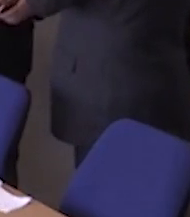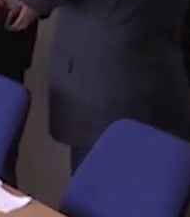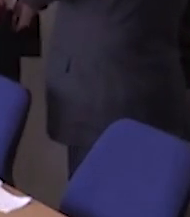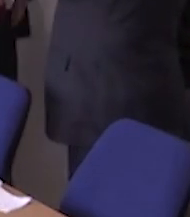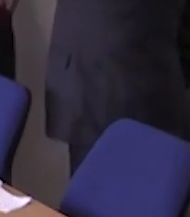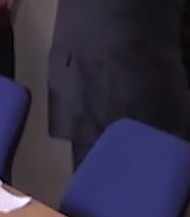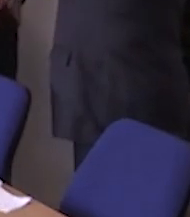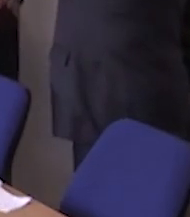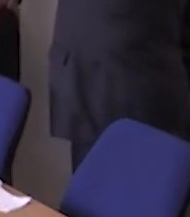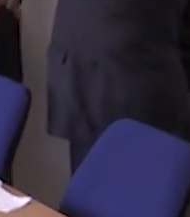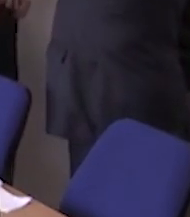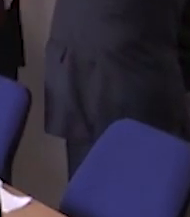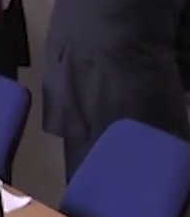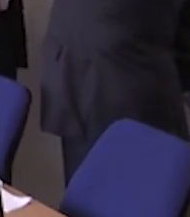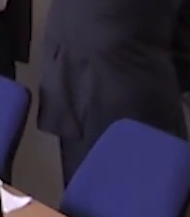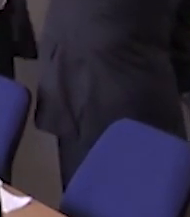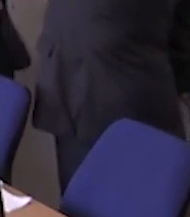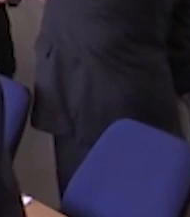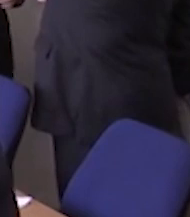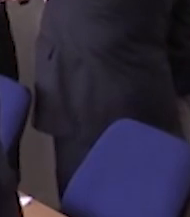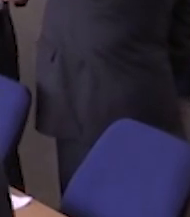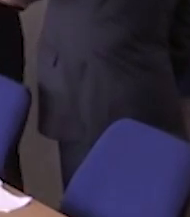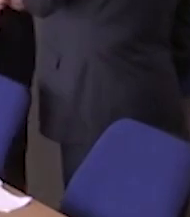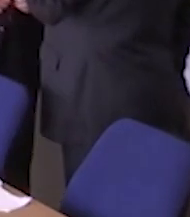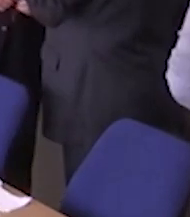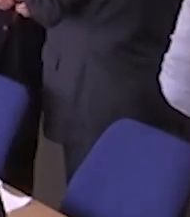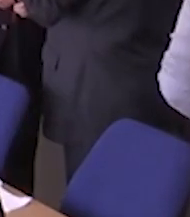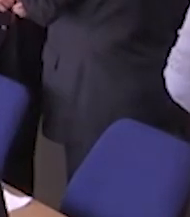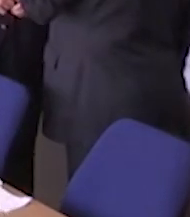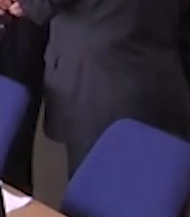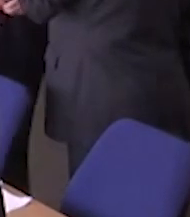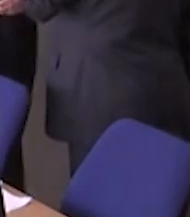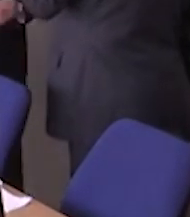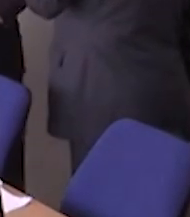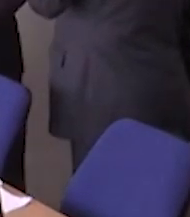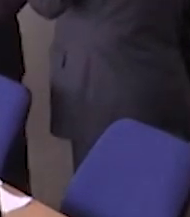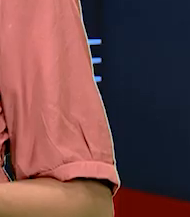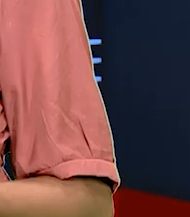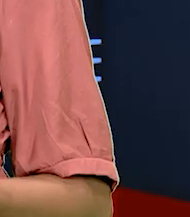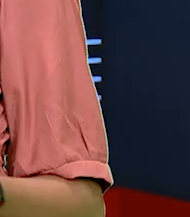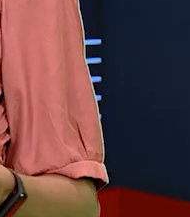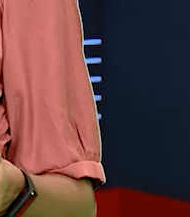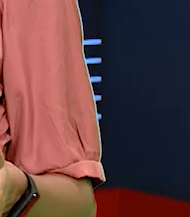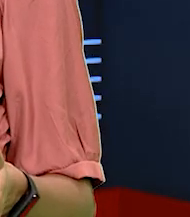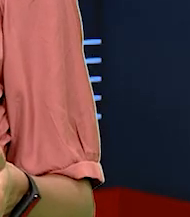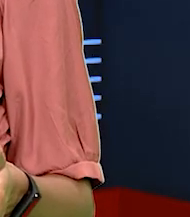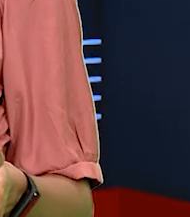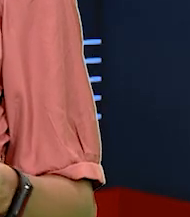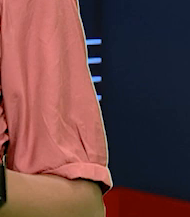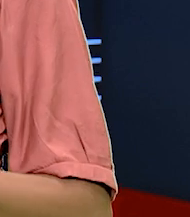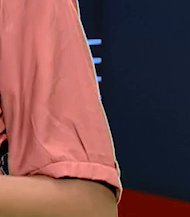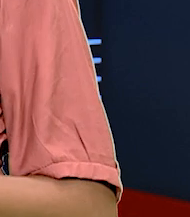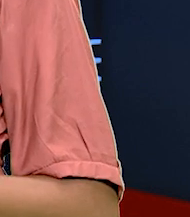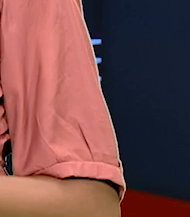notícias no combate à batota, como se costuma dizer, e no combate ao doping no nosso país. Foram as informações dadas